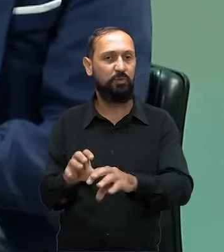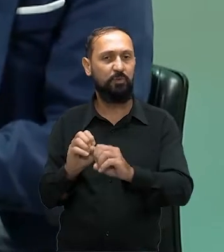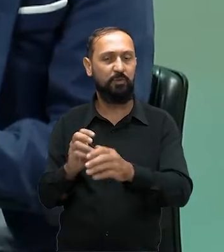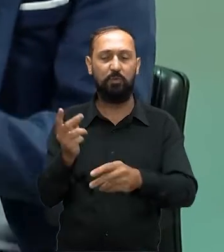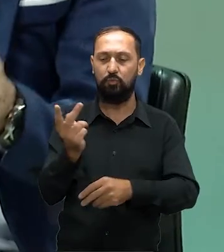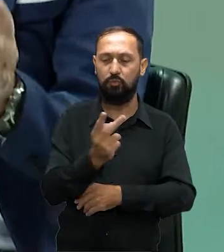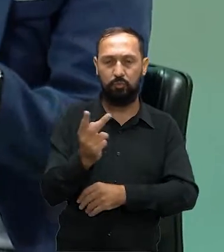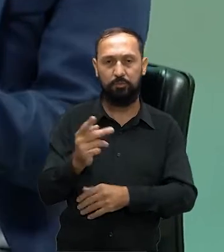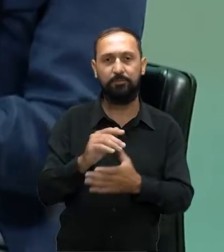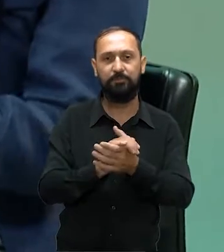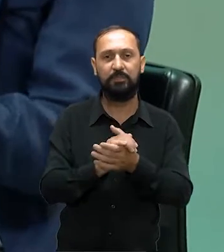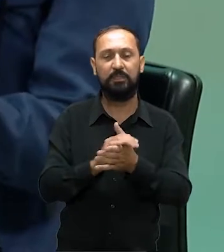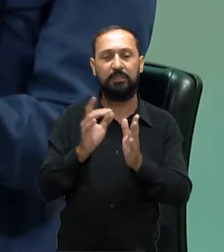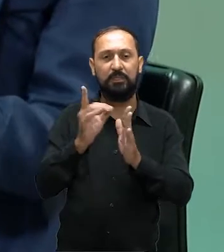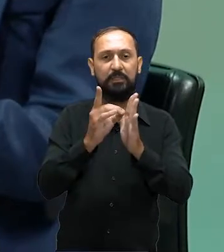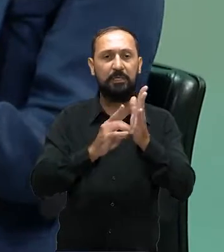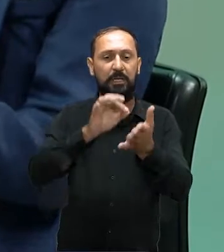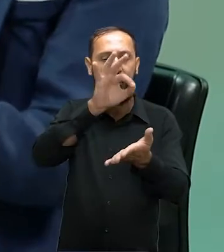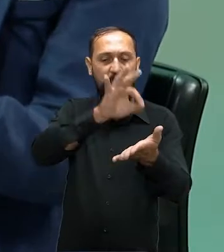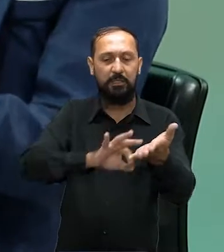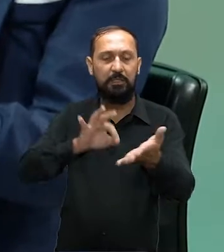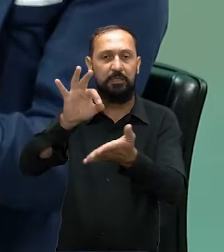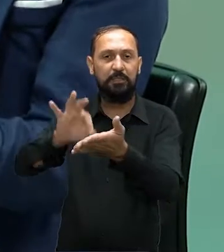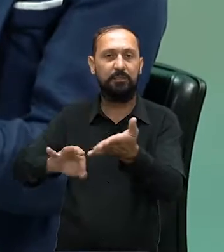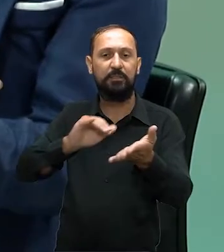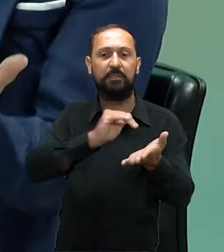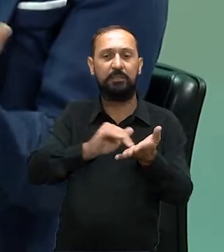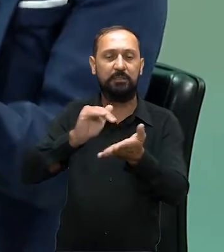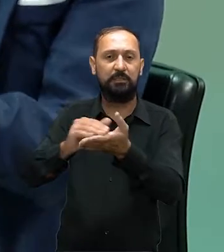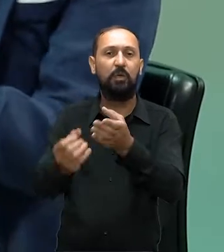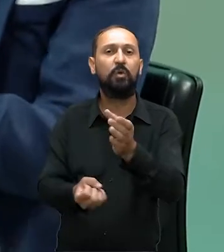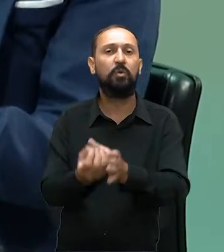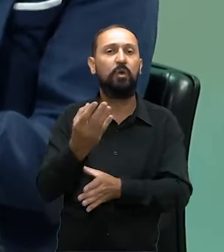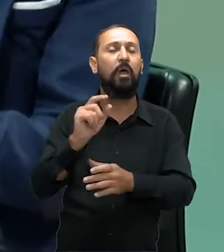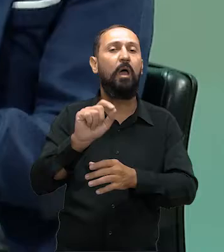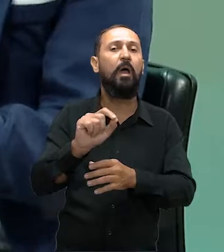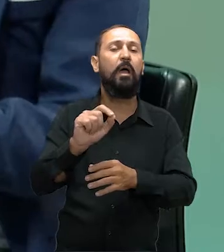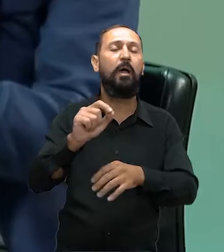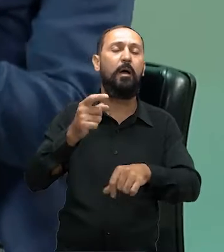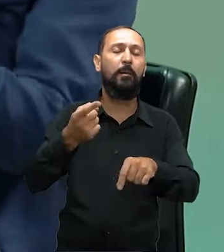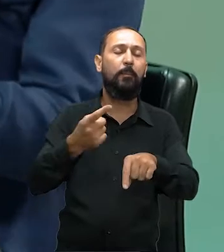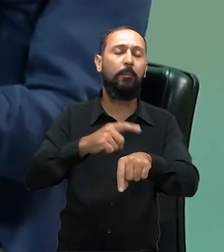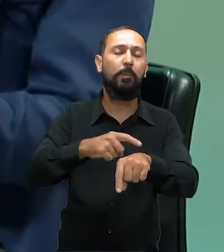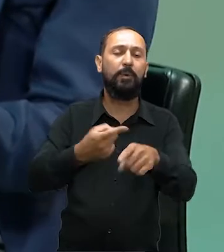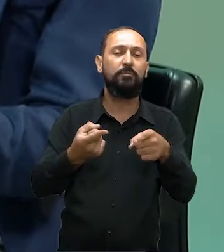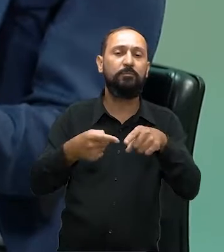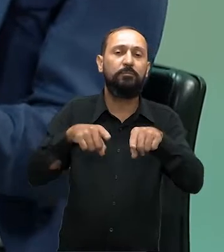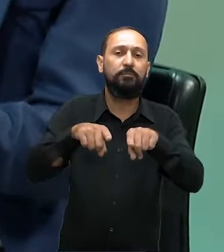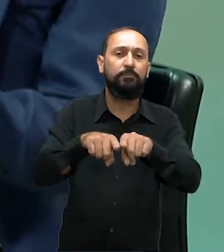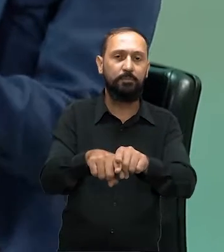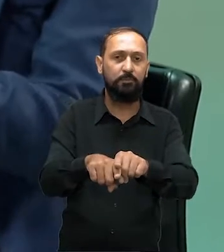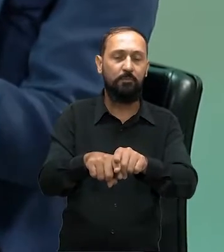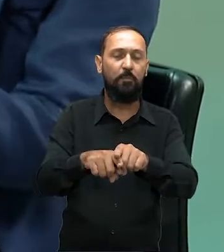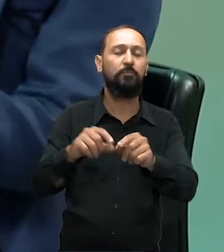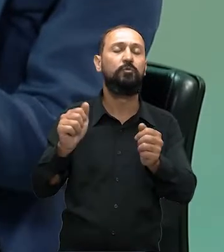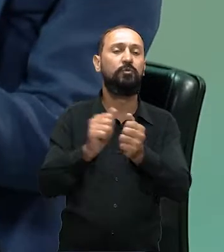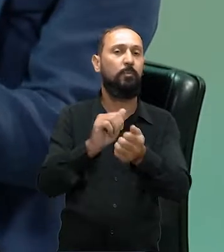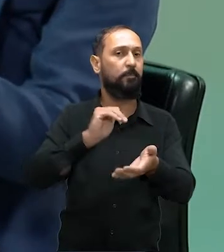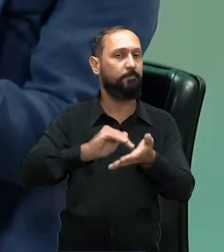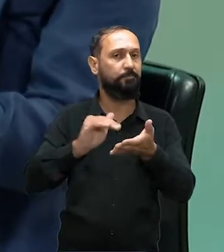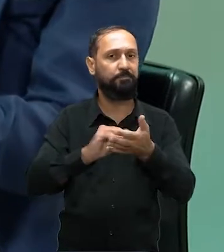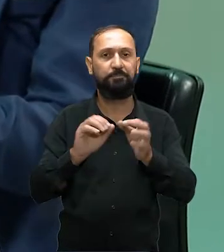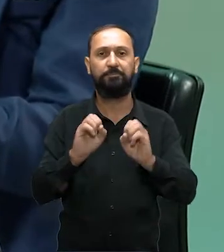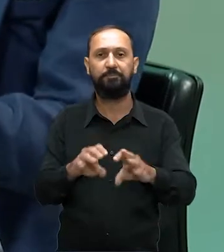Secretaria de Educação. Esse decreto é assinado por 2 secretários na sua criação. É uma composição junto com